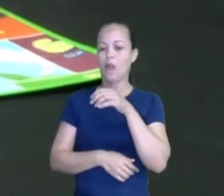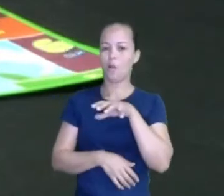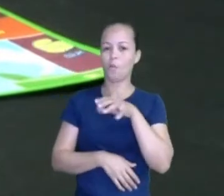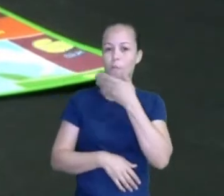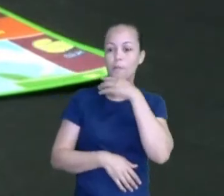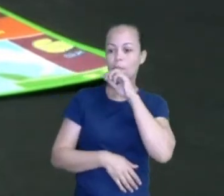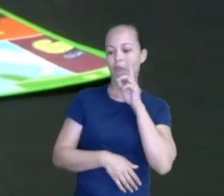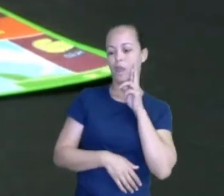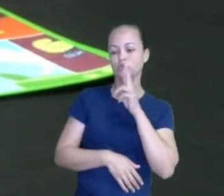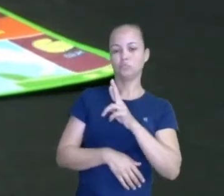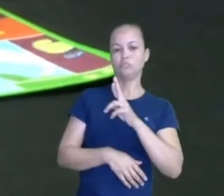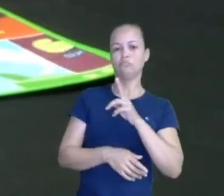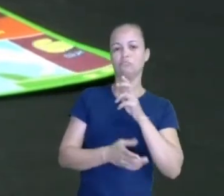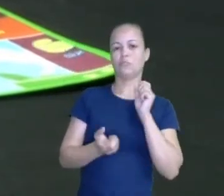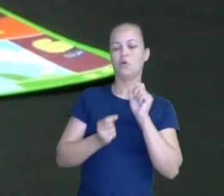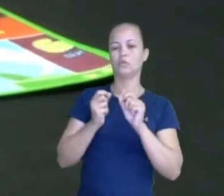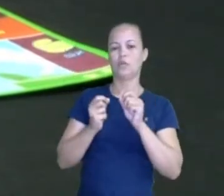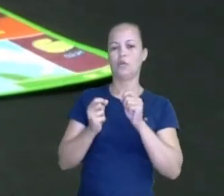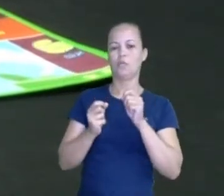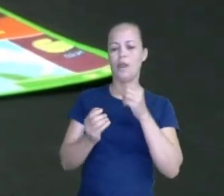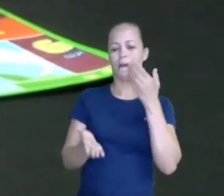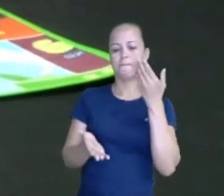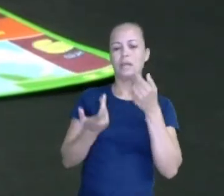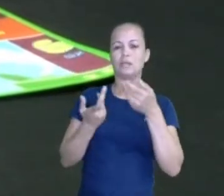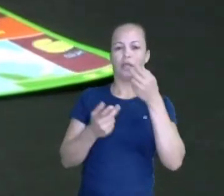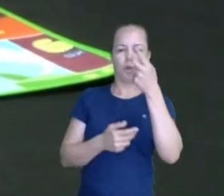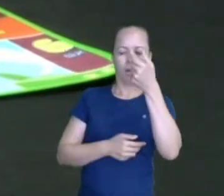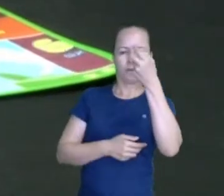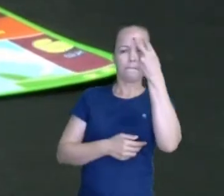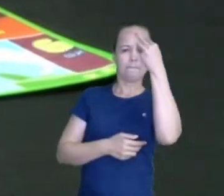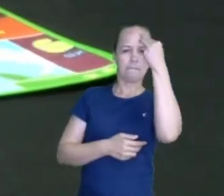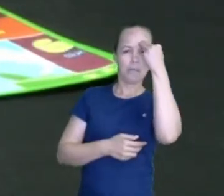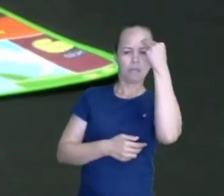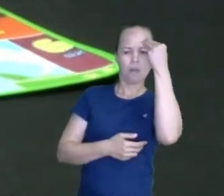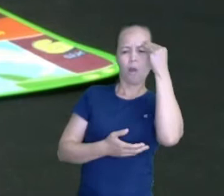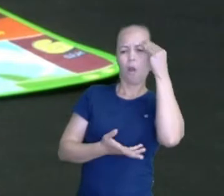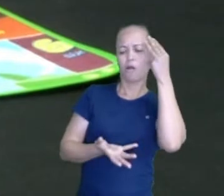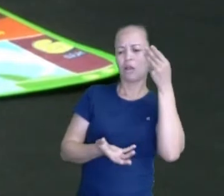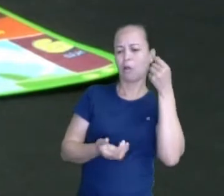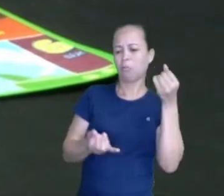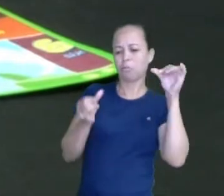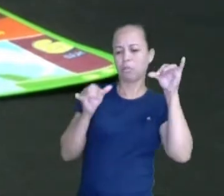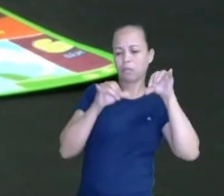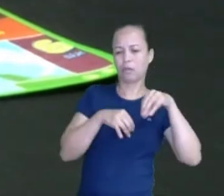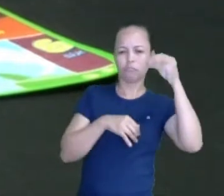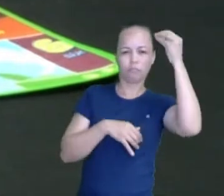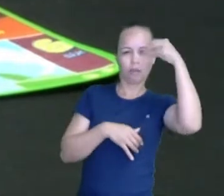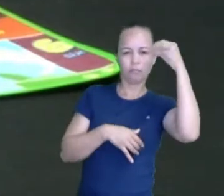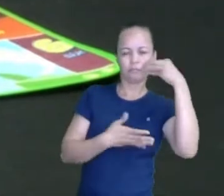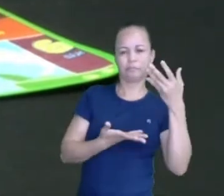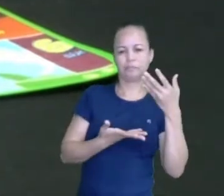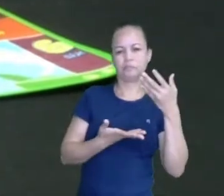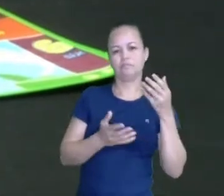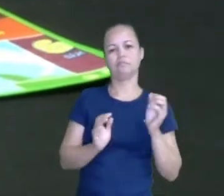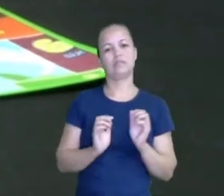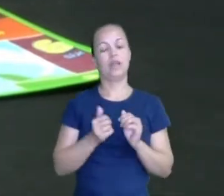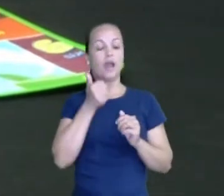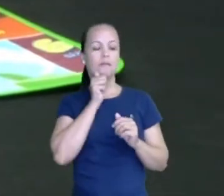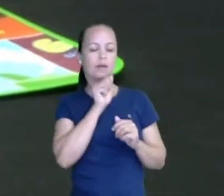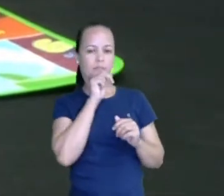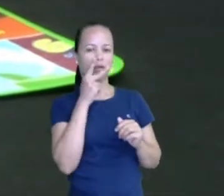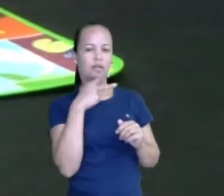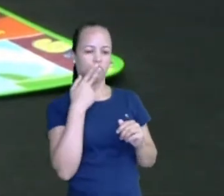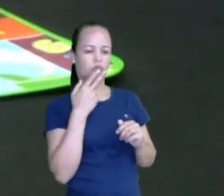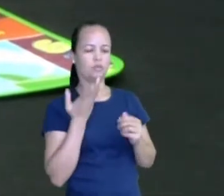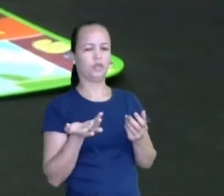pai. Também não é para menos, disse sua mãe. Afinal, ela já tem 96 anos. O